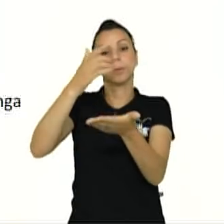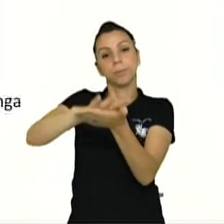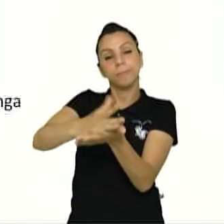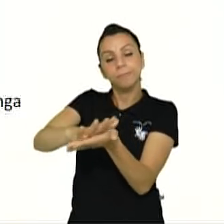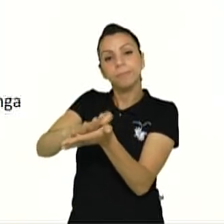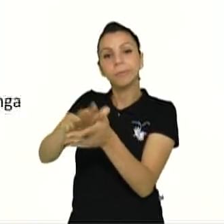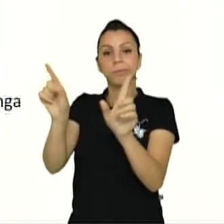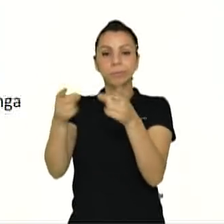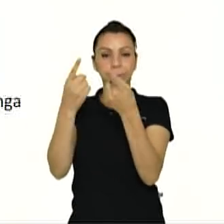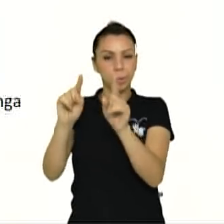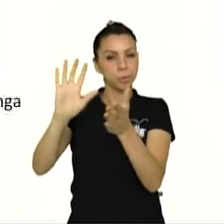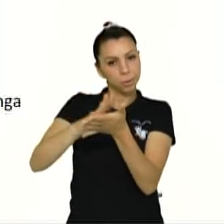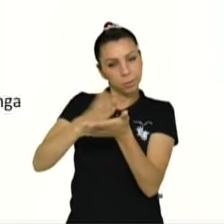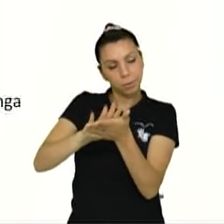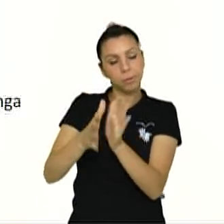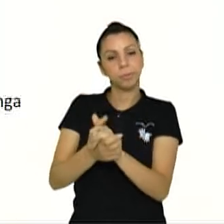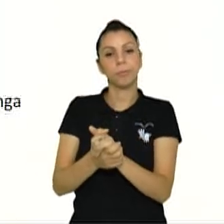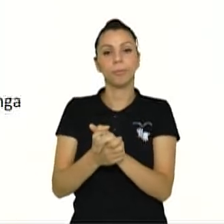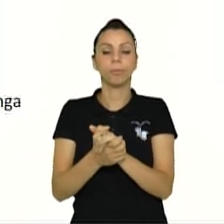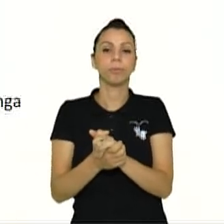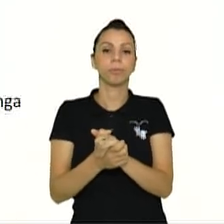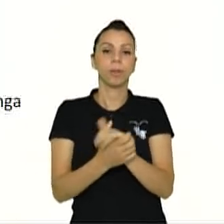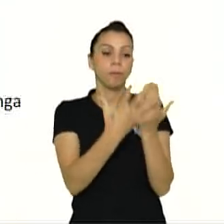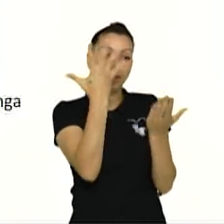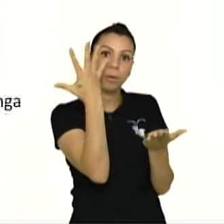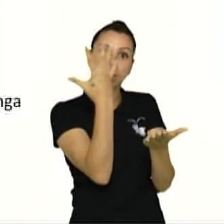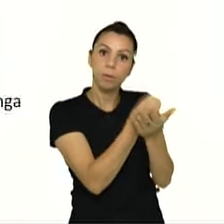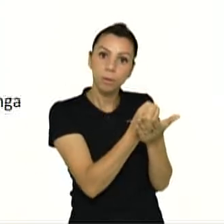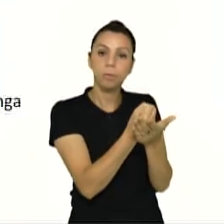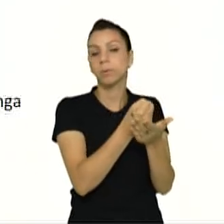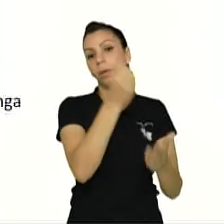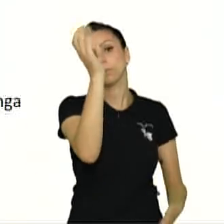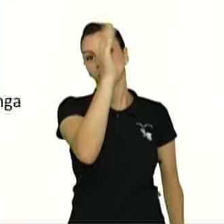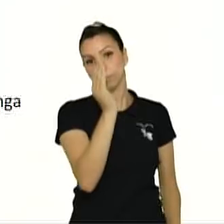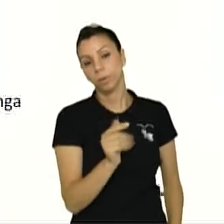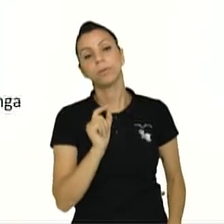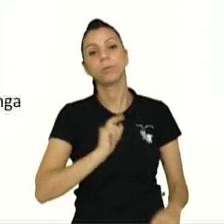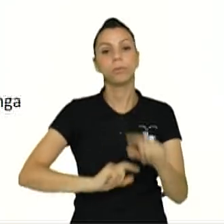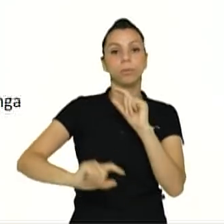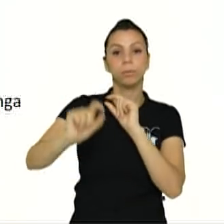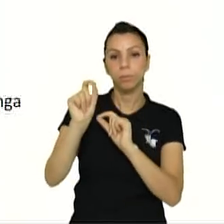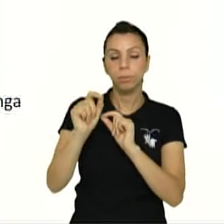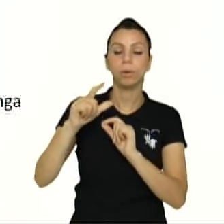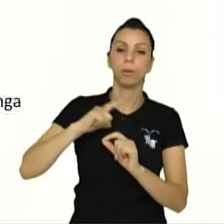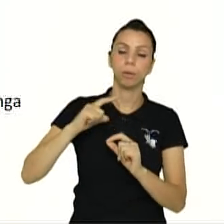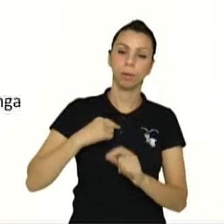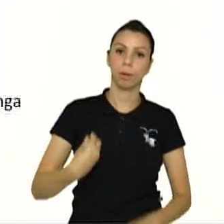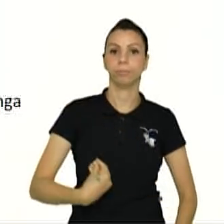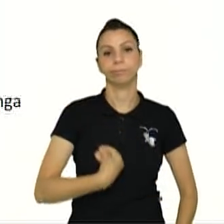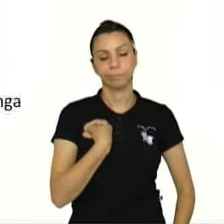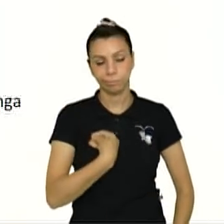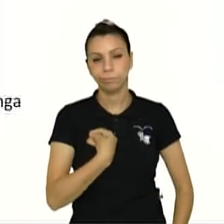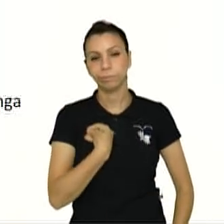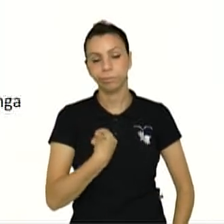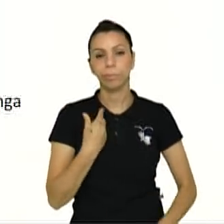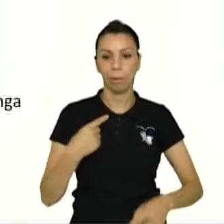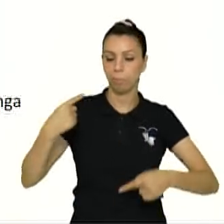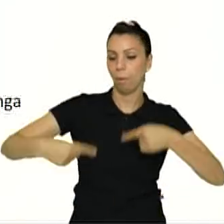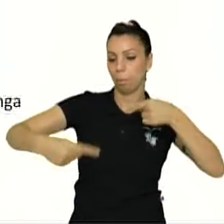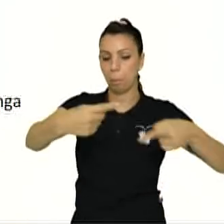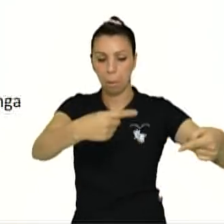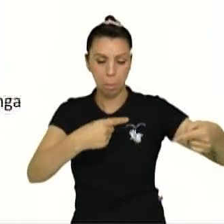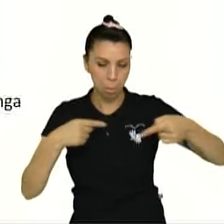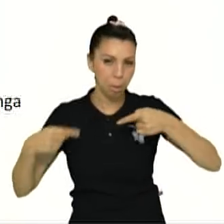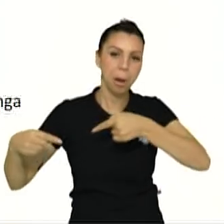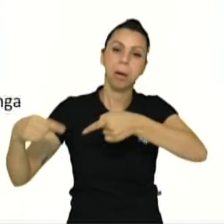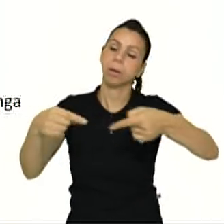samba que foi gravado no Brasil, tá? Existe questionamentos, tá?